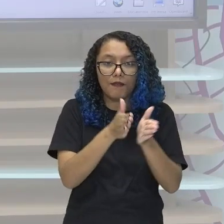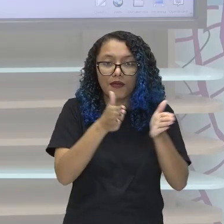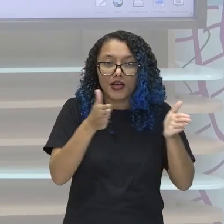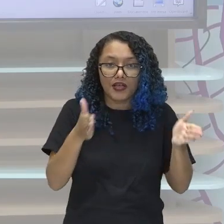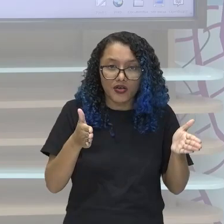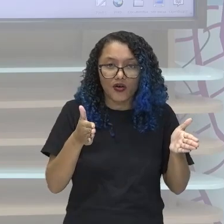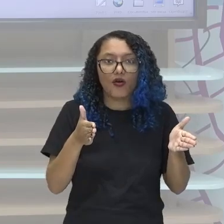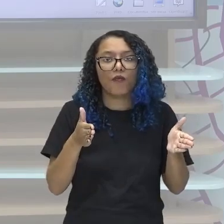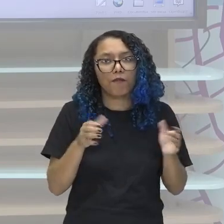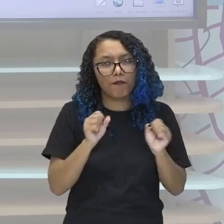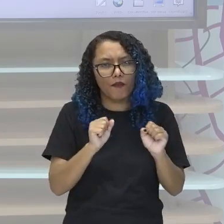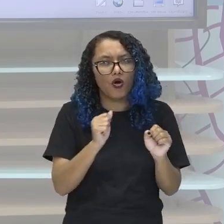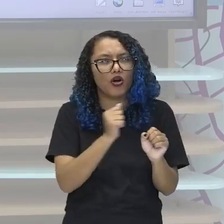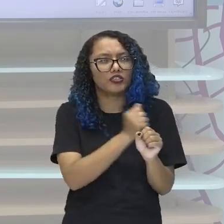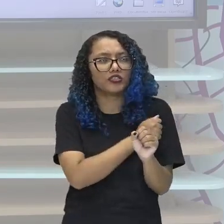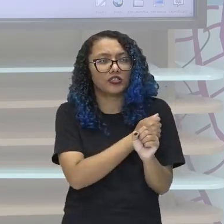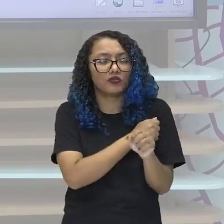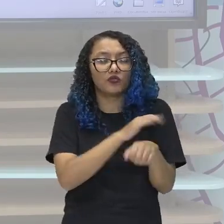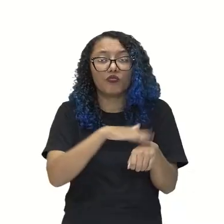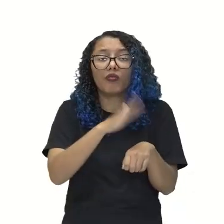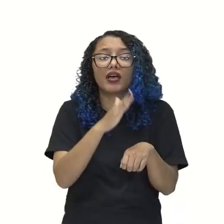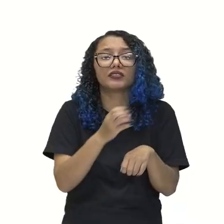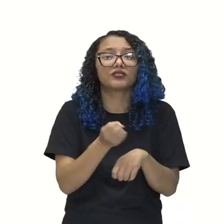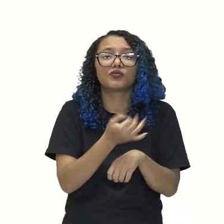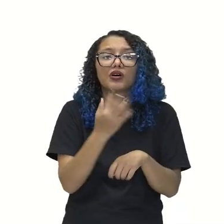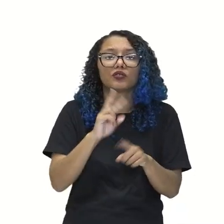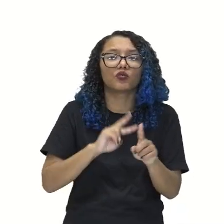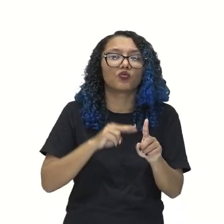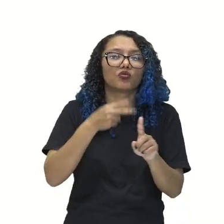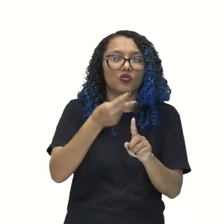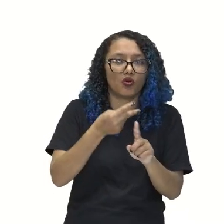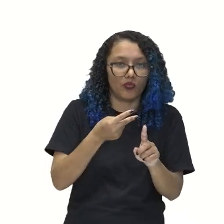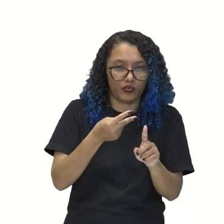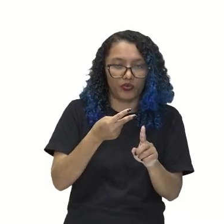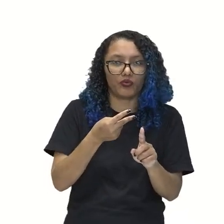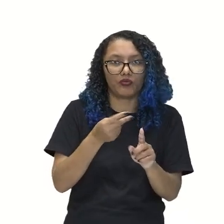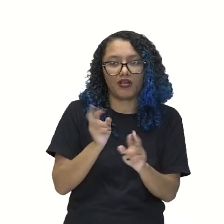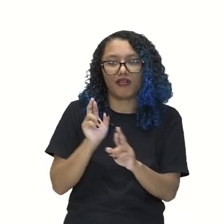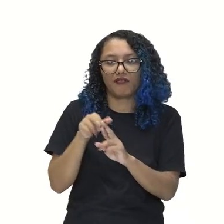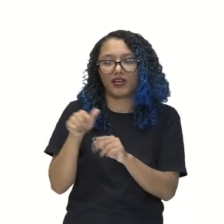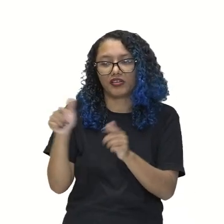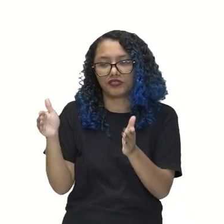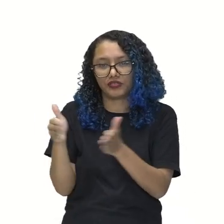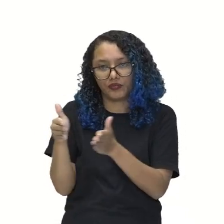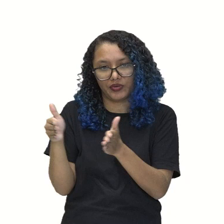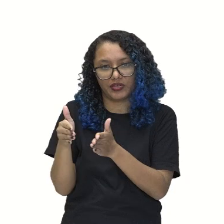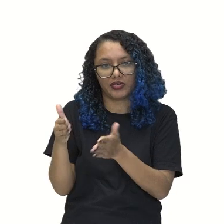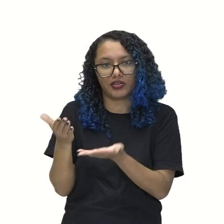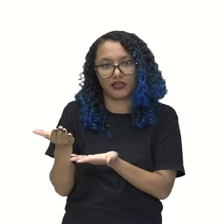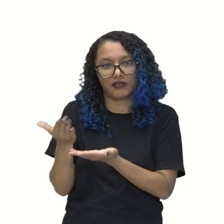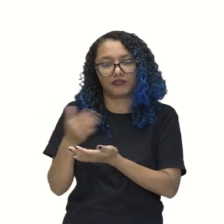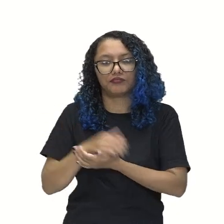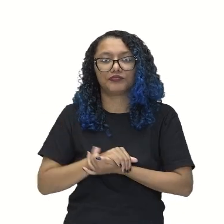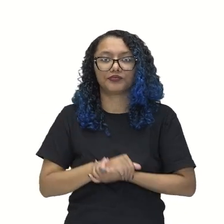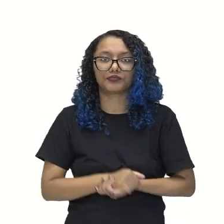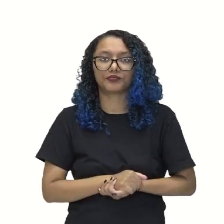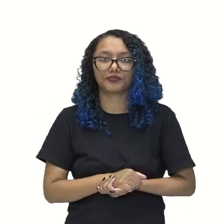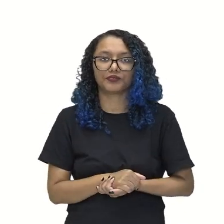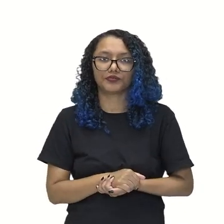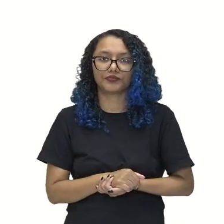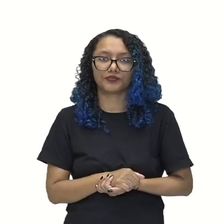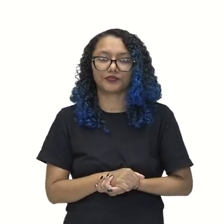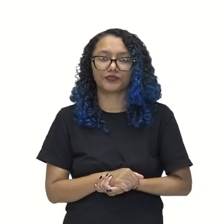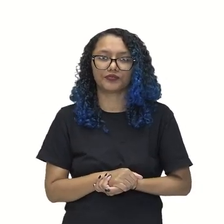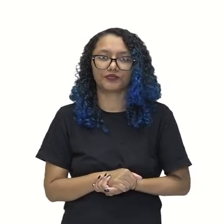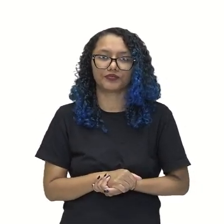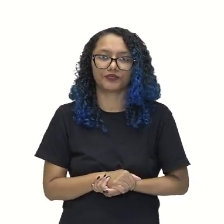pequena. Então, como é que eu posso estruturar isso? Vem para cá. Quem é a sala pequena? Y. Olha lá. Eu tenho,